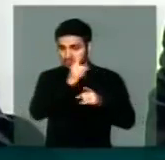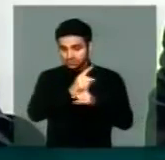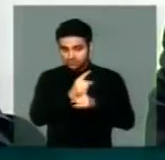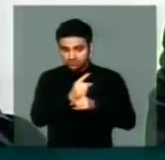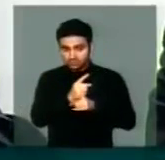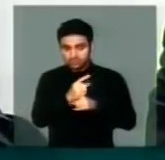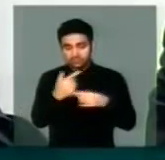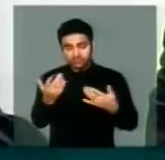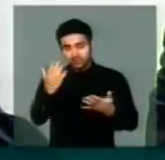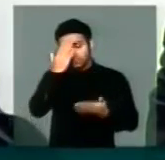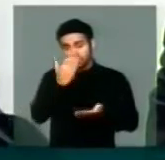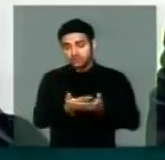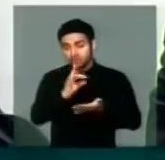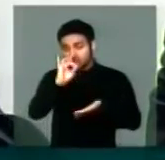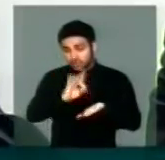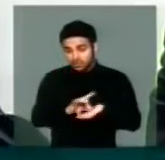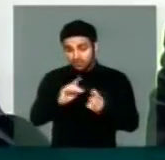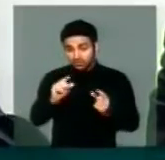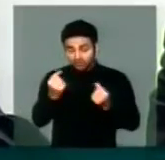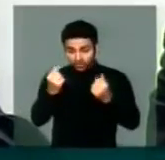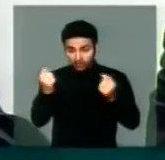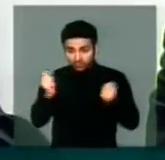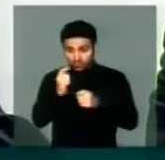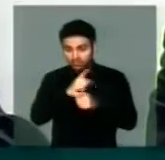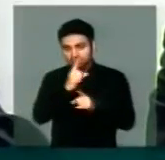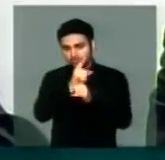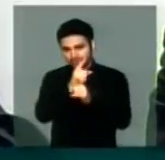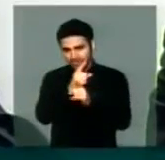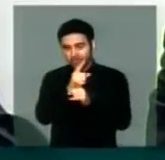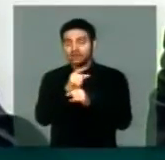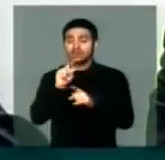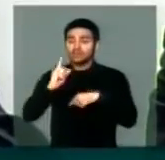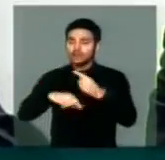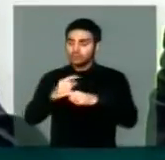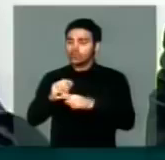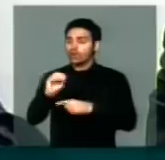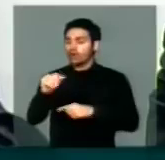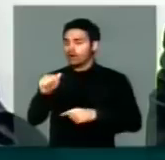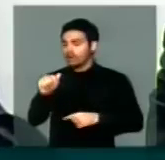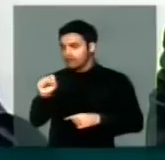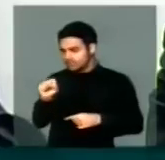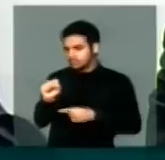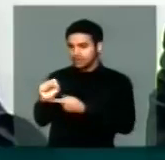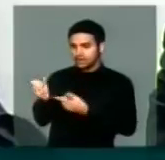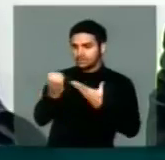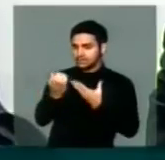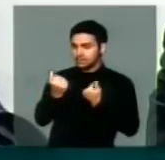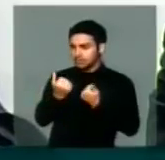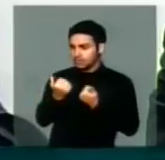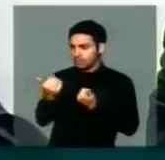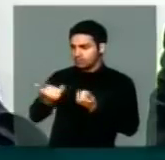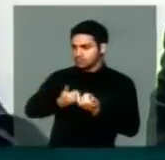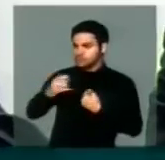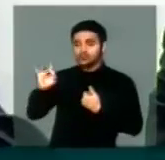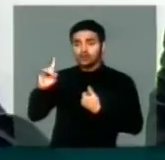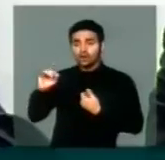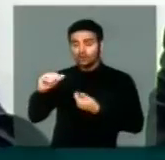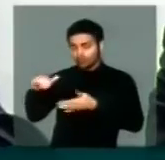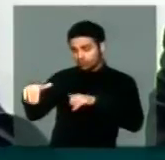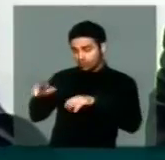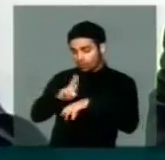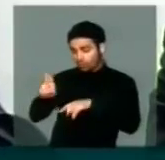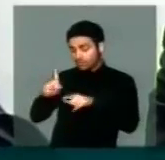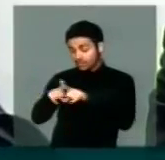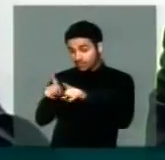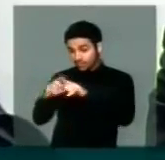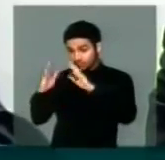que acredita que no original o valor se encontra identificado, que recebeu da OAS apenas o endereço e o nome da pessoa com quem o